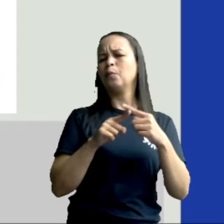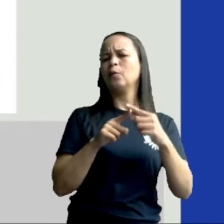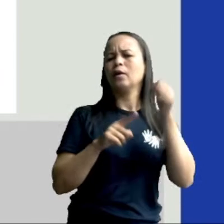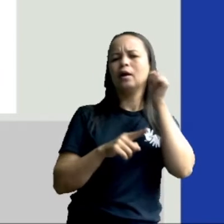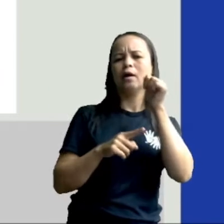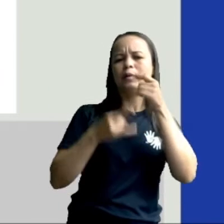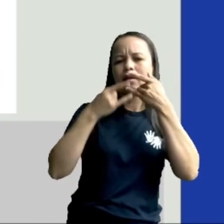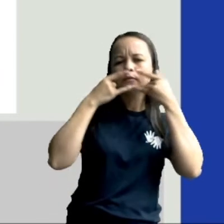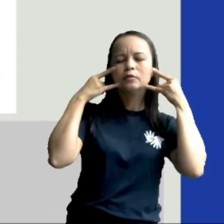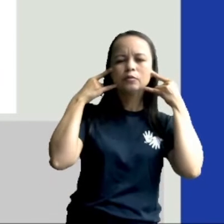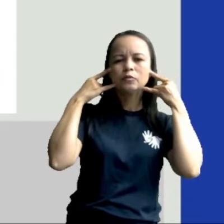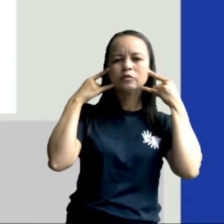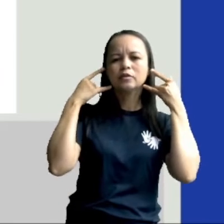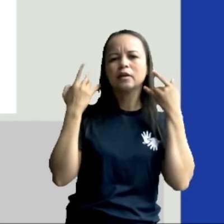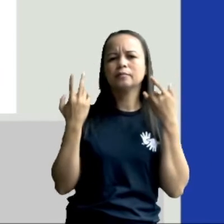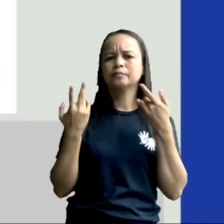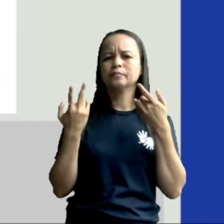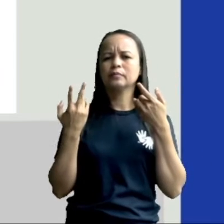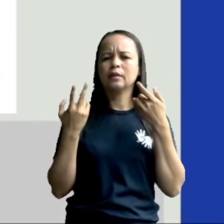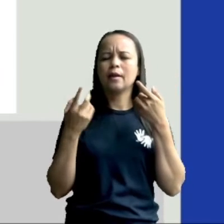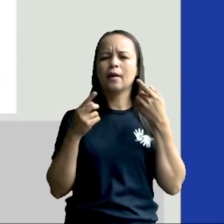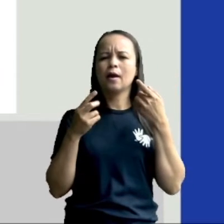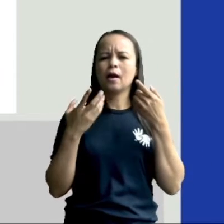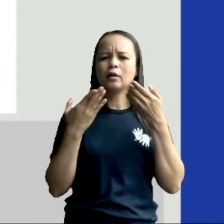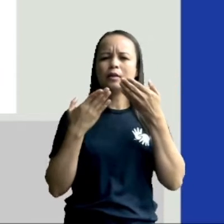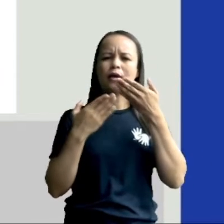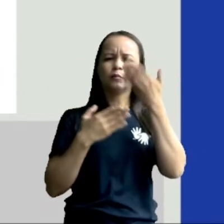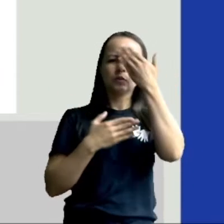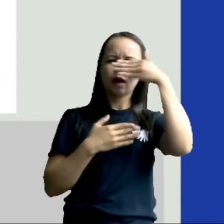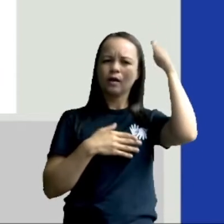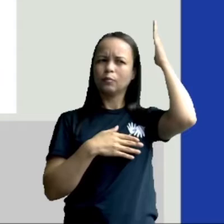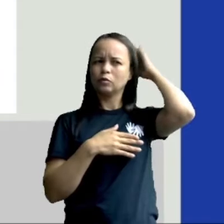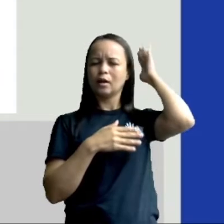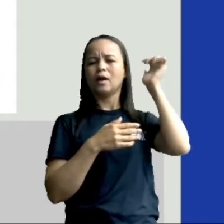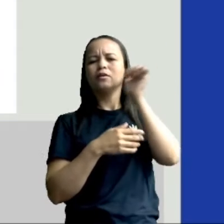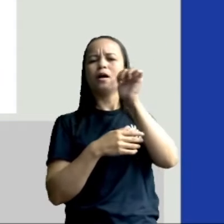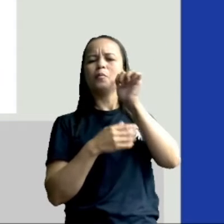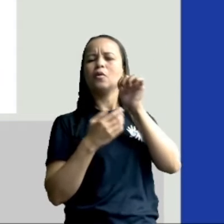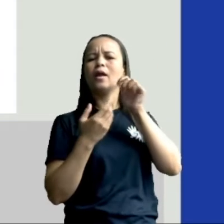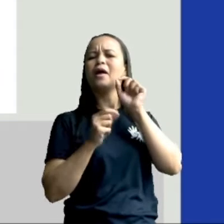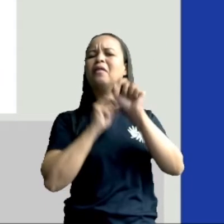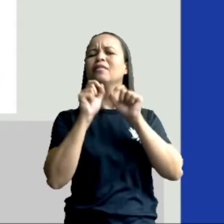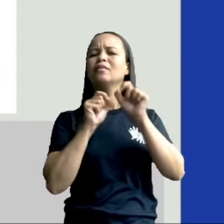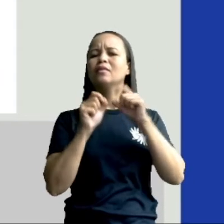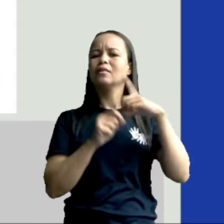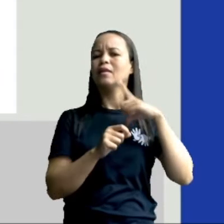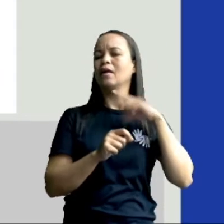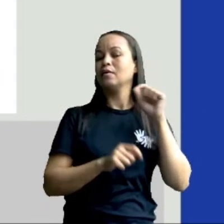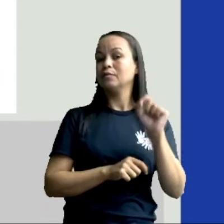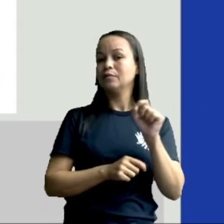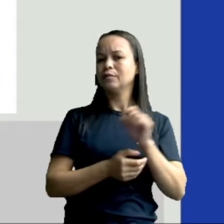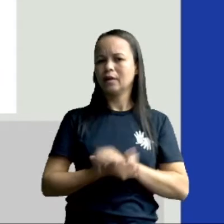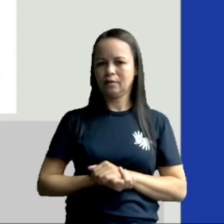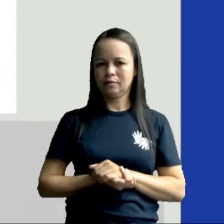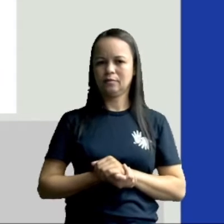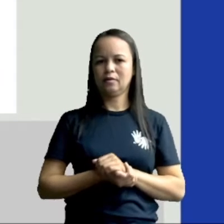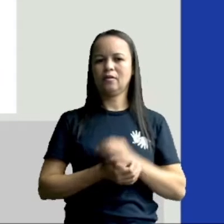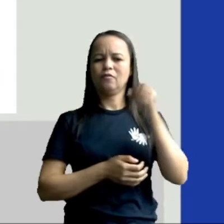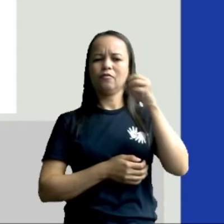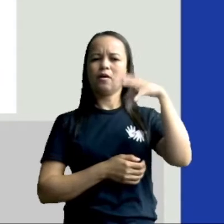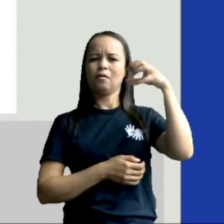usando máscara? Tenta ver o que está por trás dessa moça aí. O que é que está por trás dela?